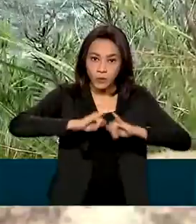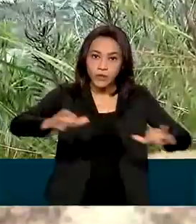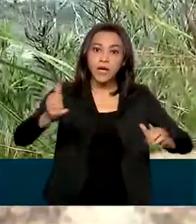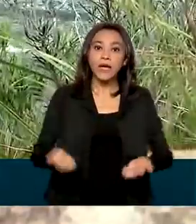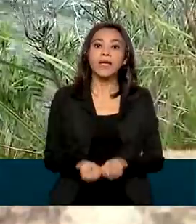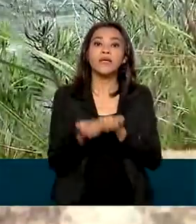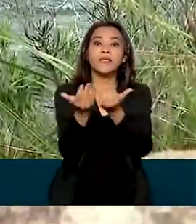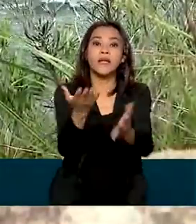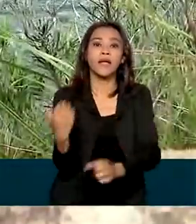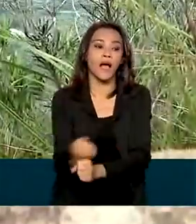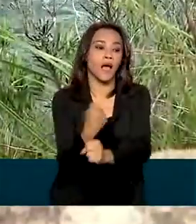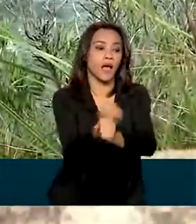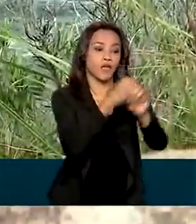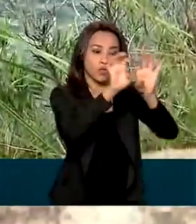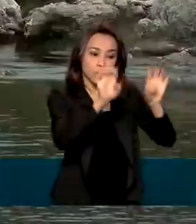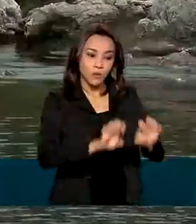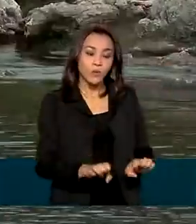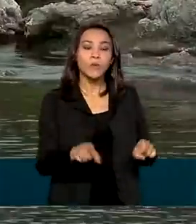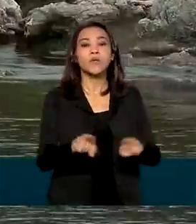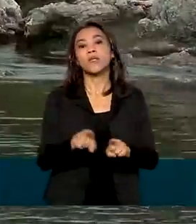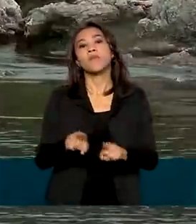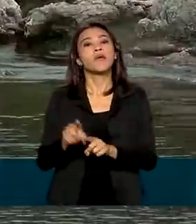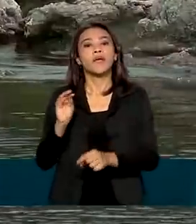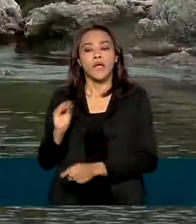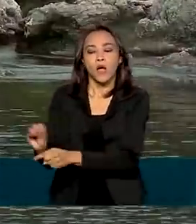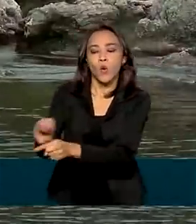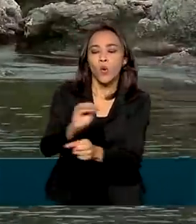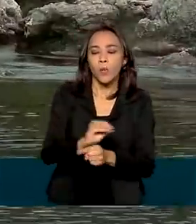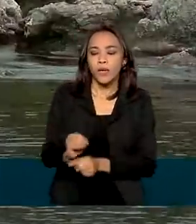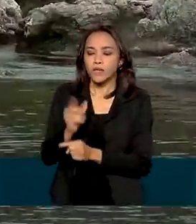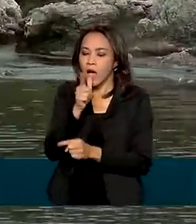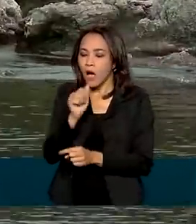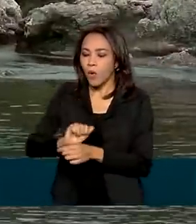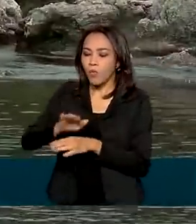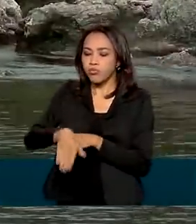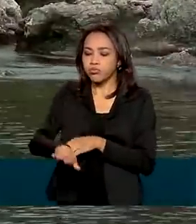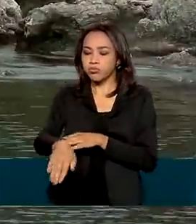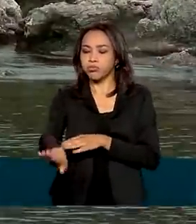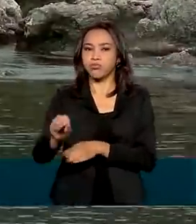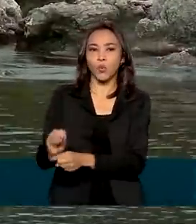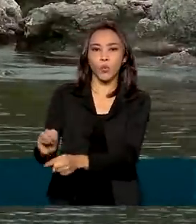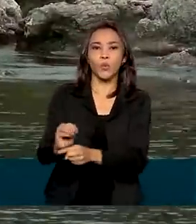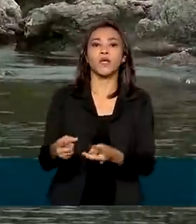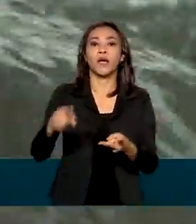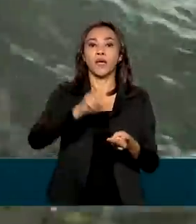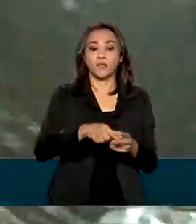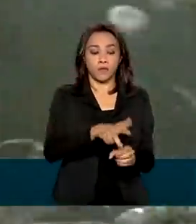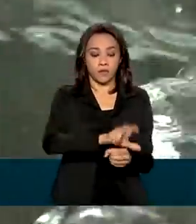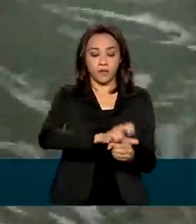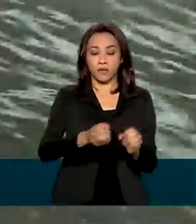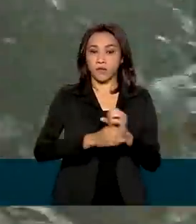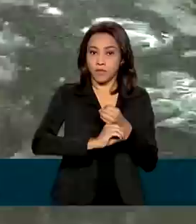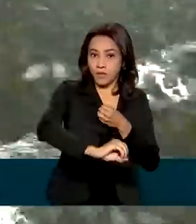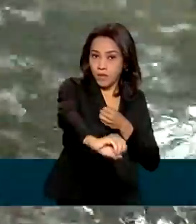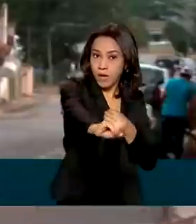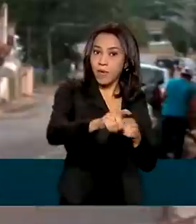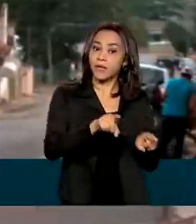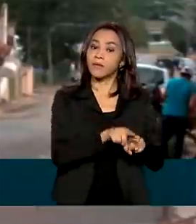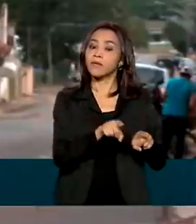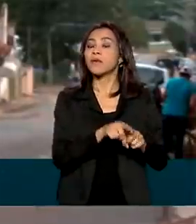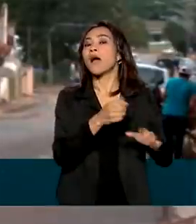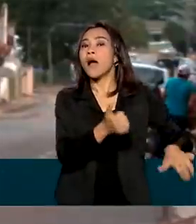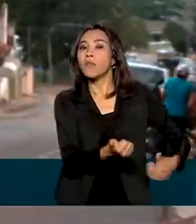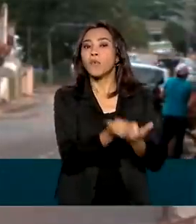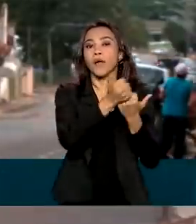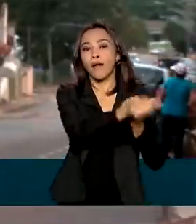infraestrutura, preservação e recuperação de nascentes e cursos d'água, saneamento, irrigação e apoio ao